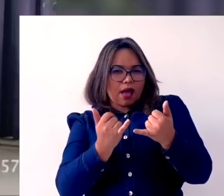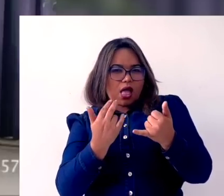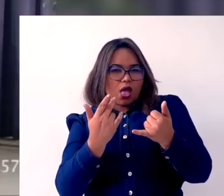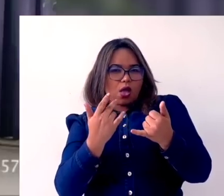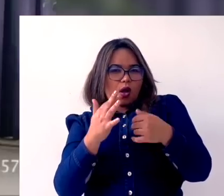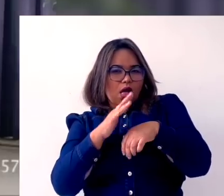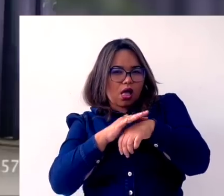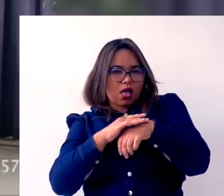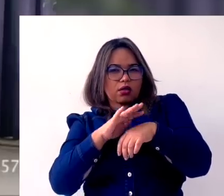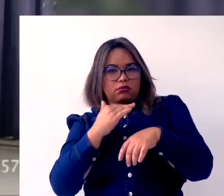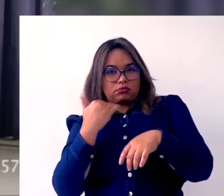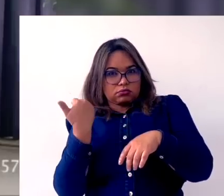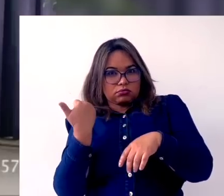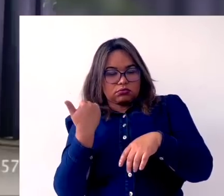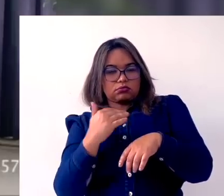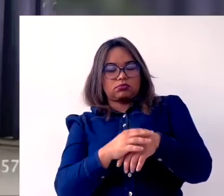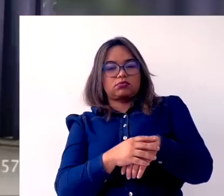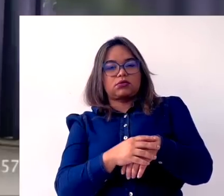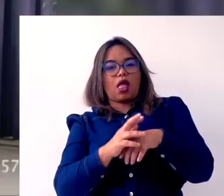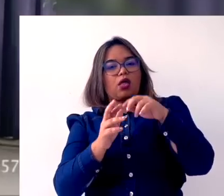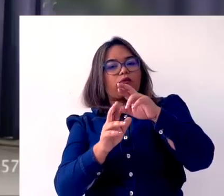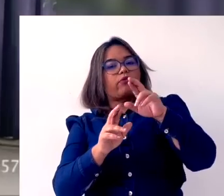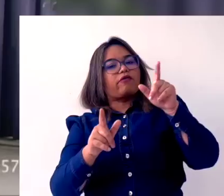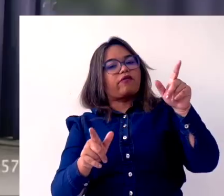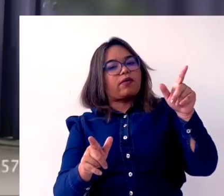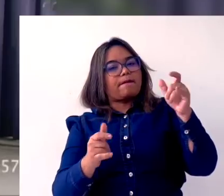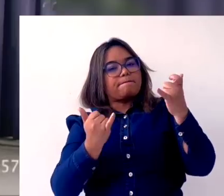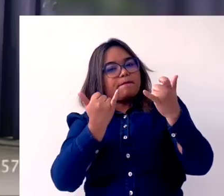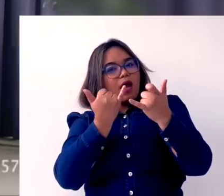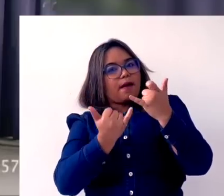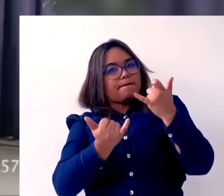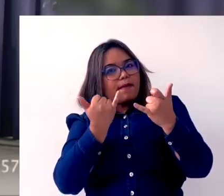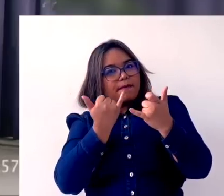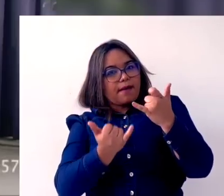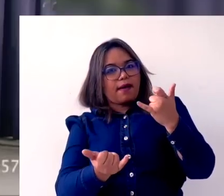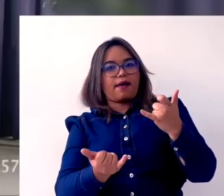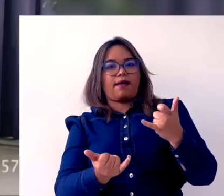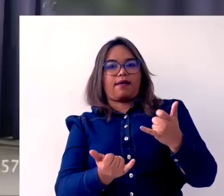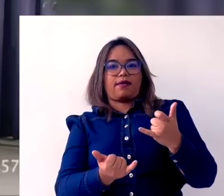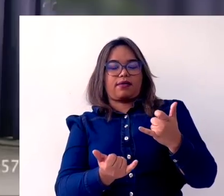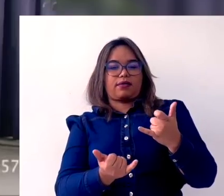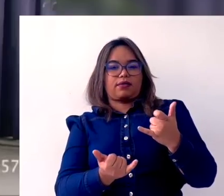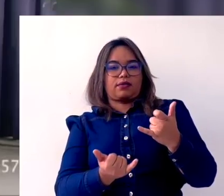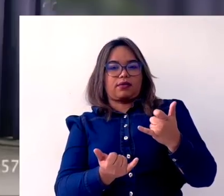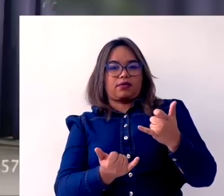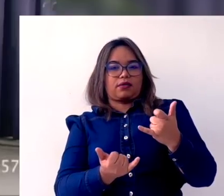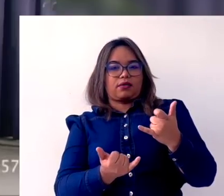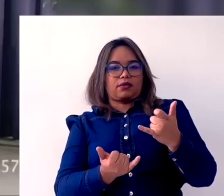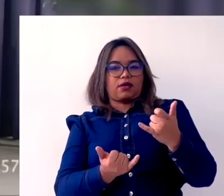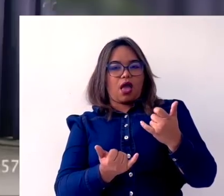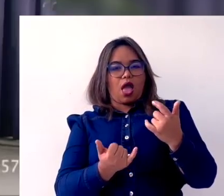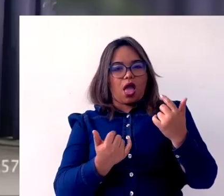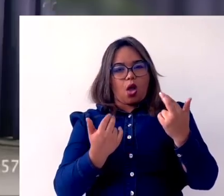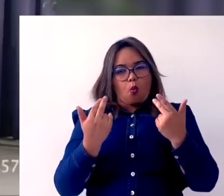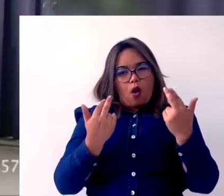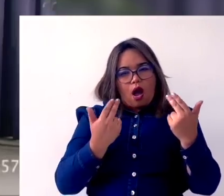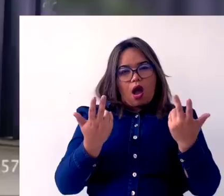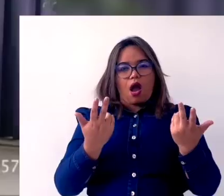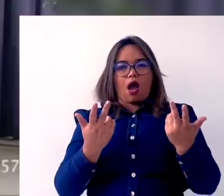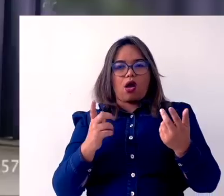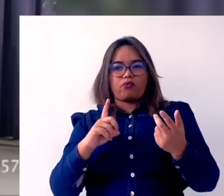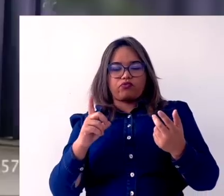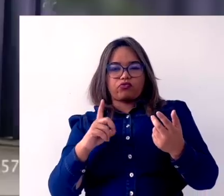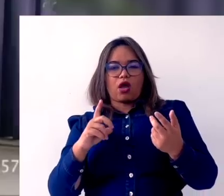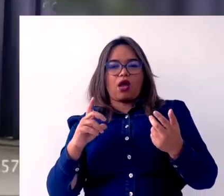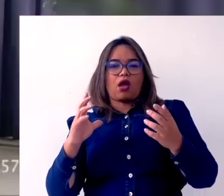uma ferida mortal. Há uma diferença entre parecia ou como se fosse e tinha uma